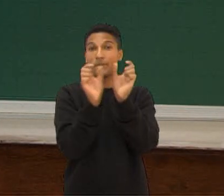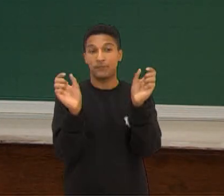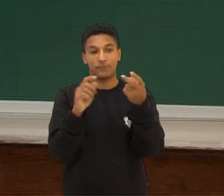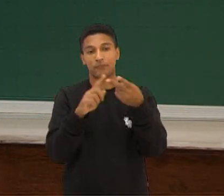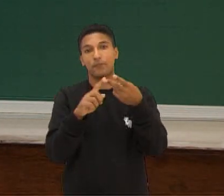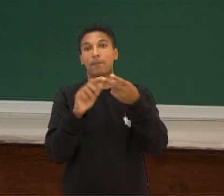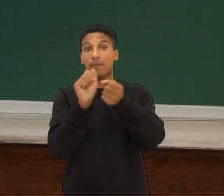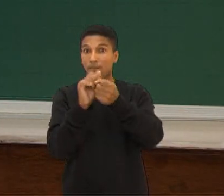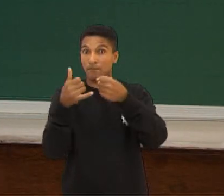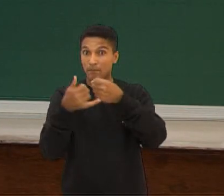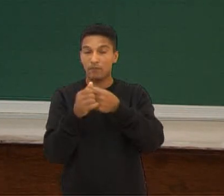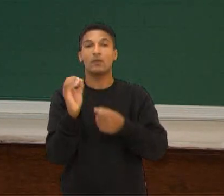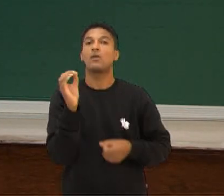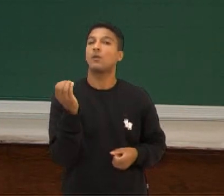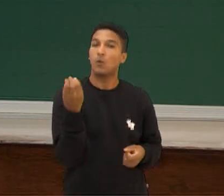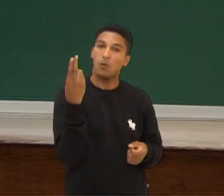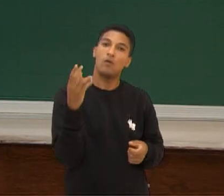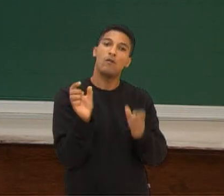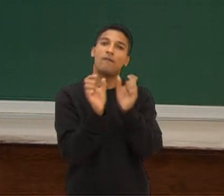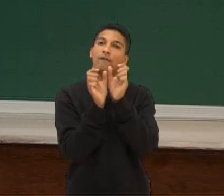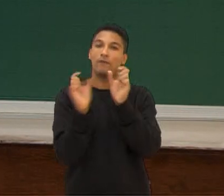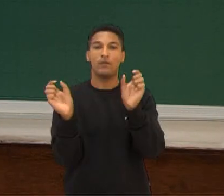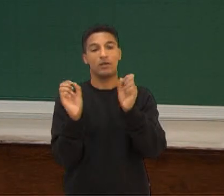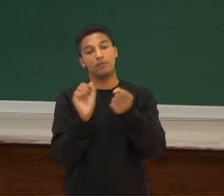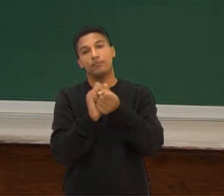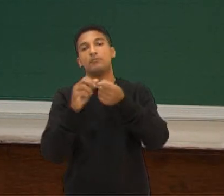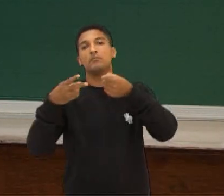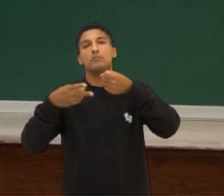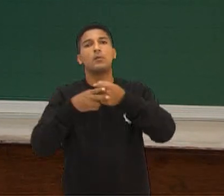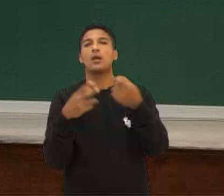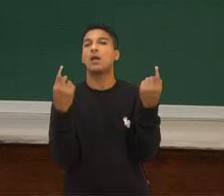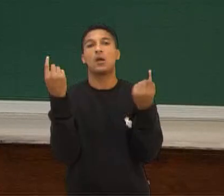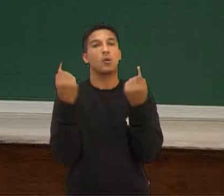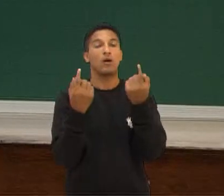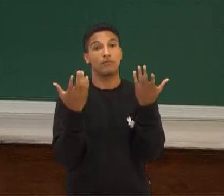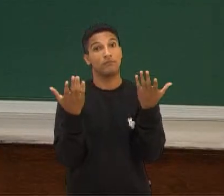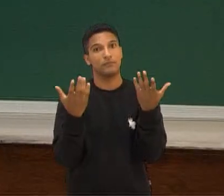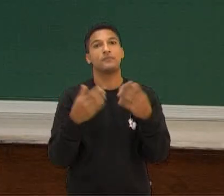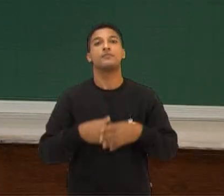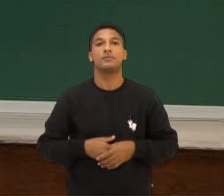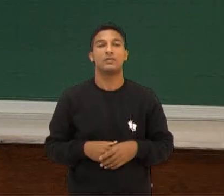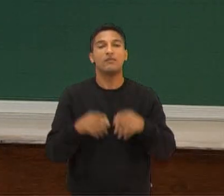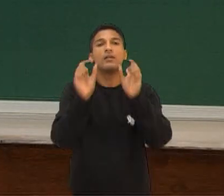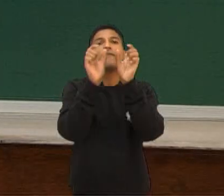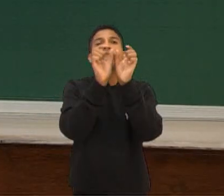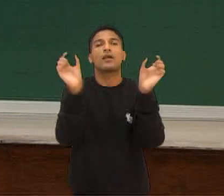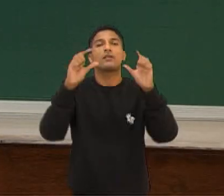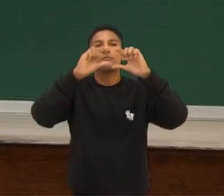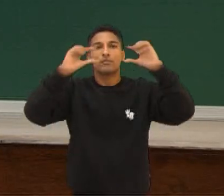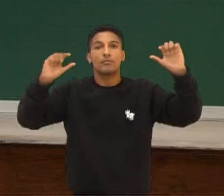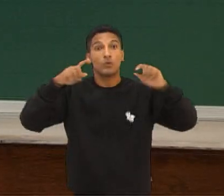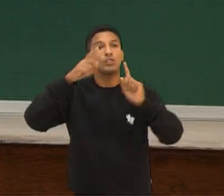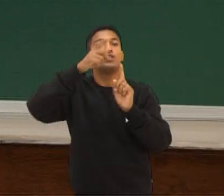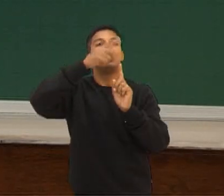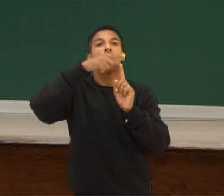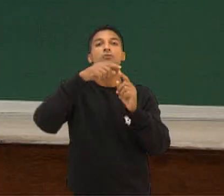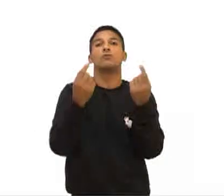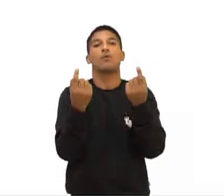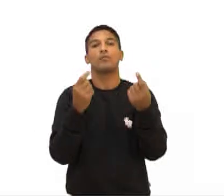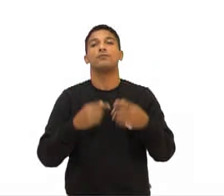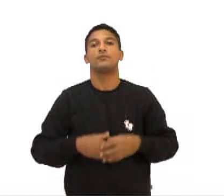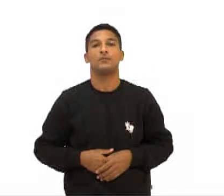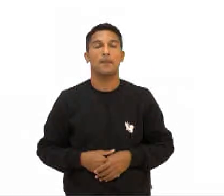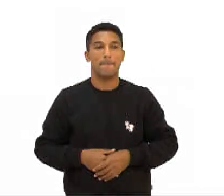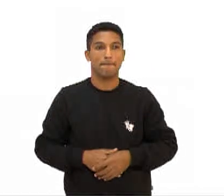a adverbial? Aí então eu vou dar conta, dependendo ali do meu conhecimento.